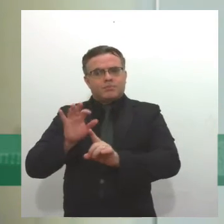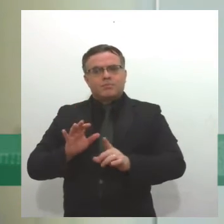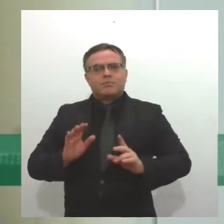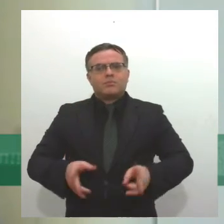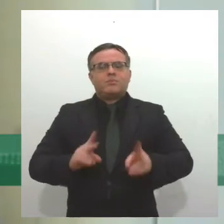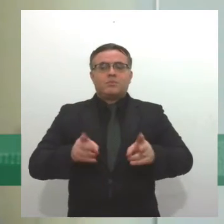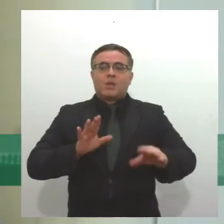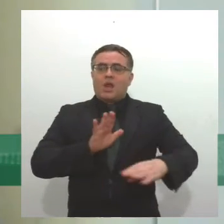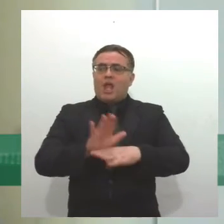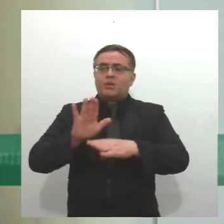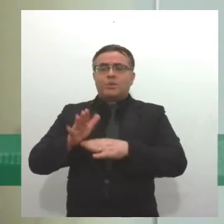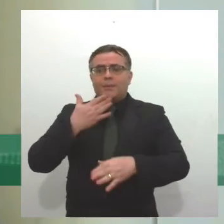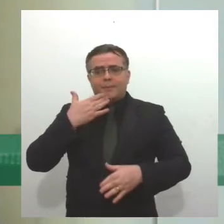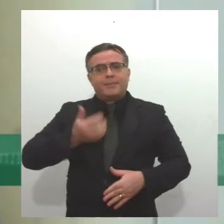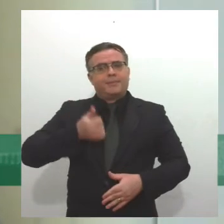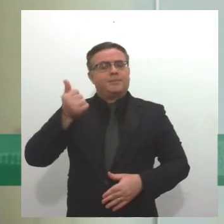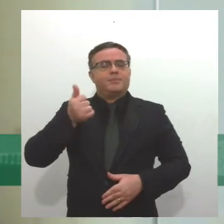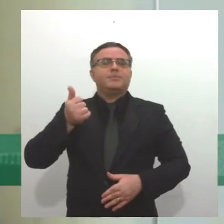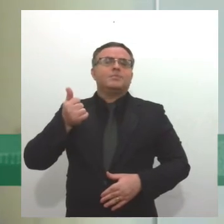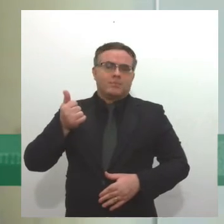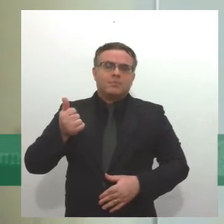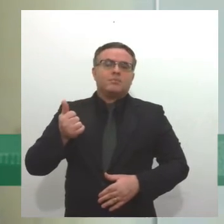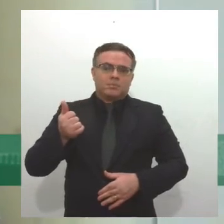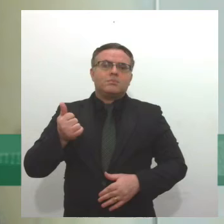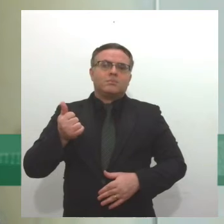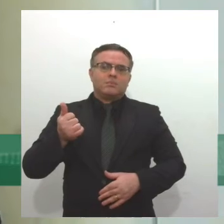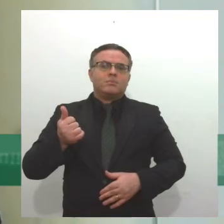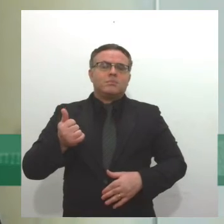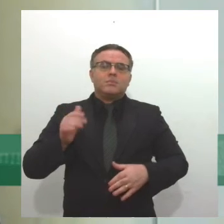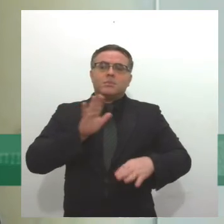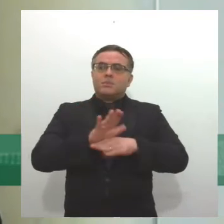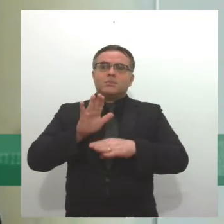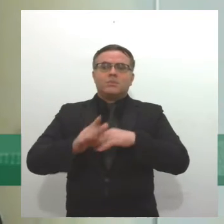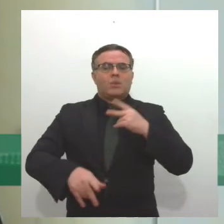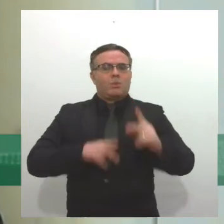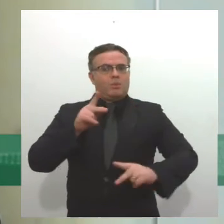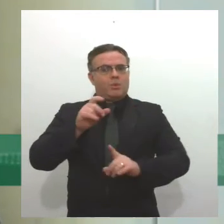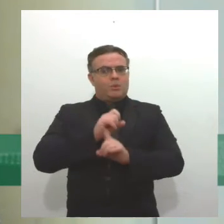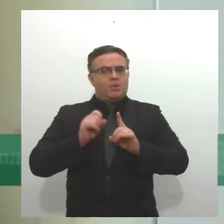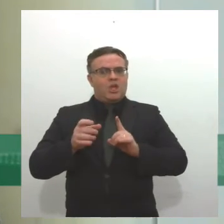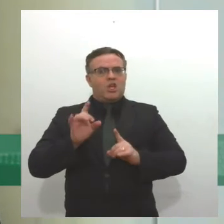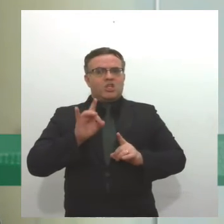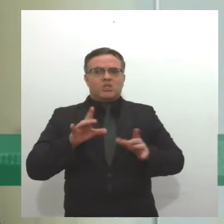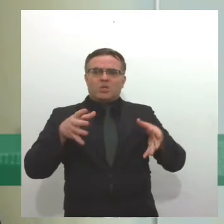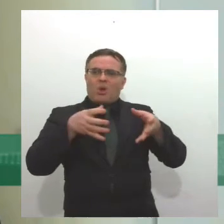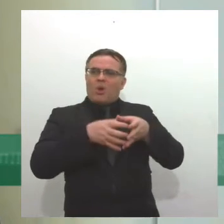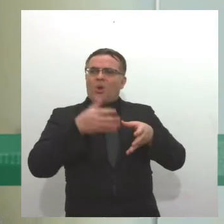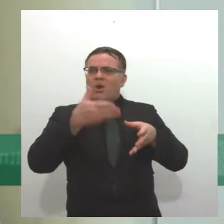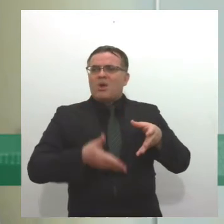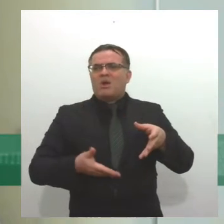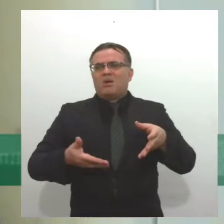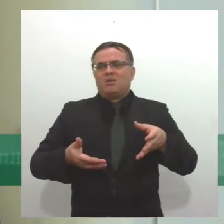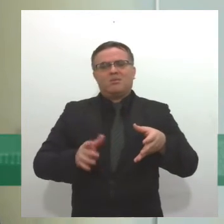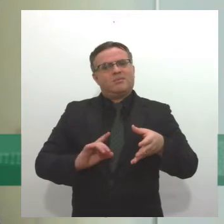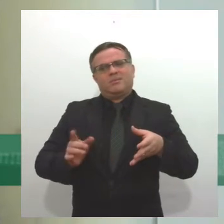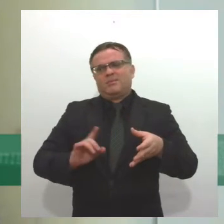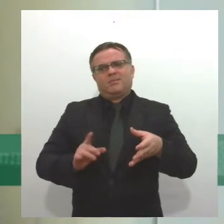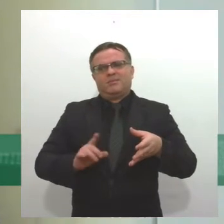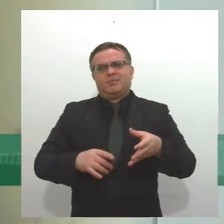bem aplicado, atendendo o interesse nacional e não a meia dúzia de privilegiados que tem no serviço público